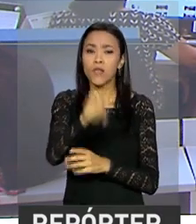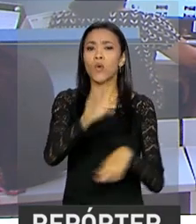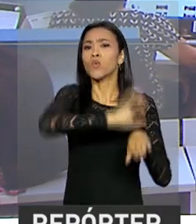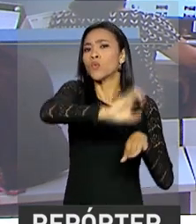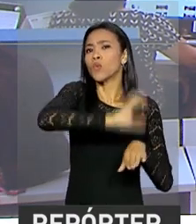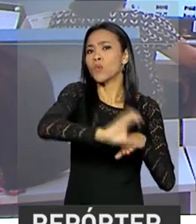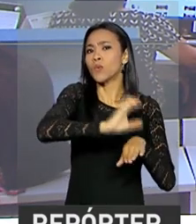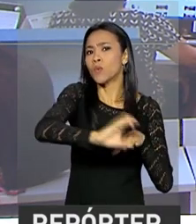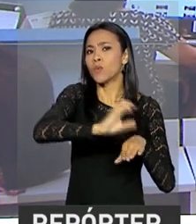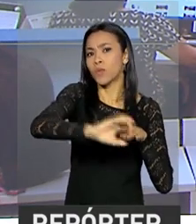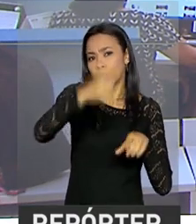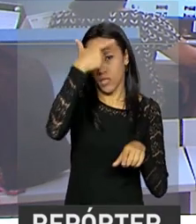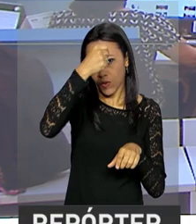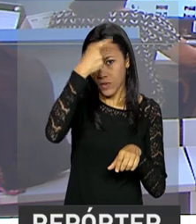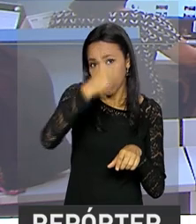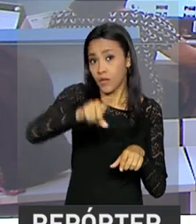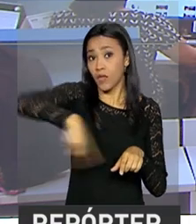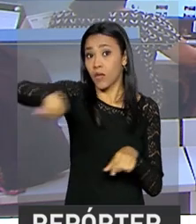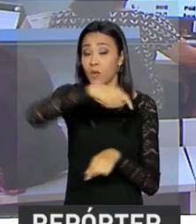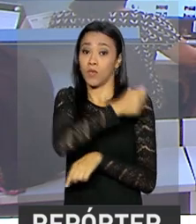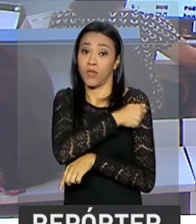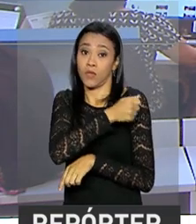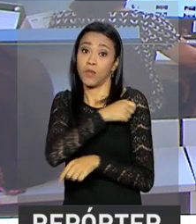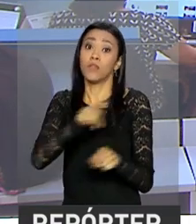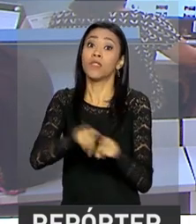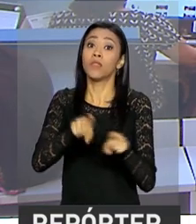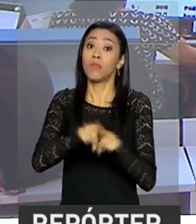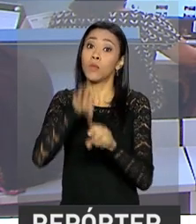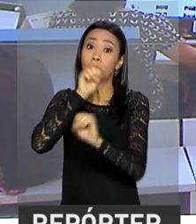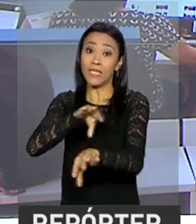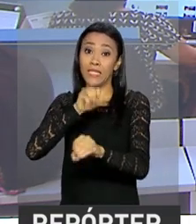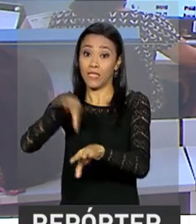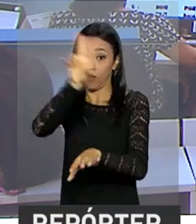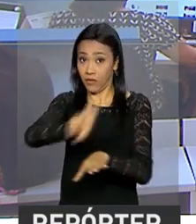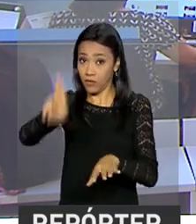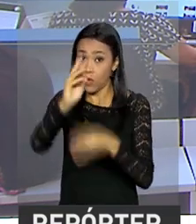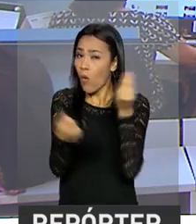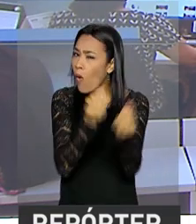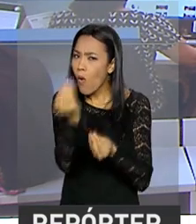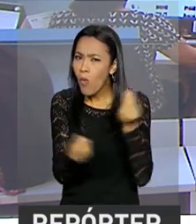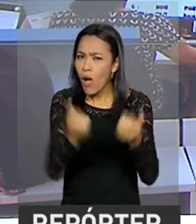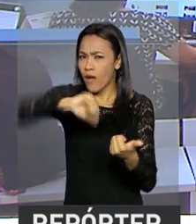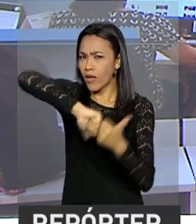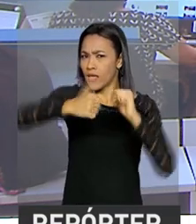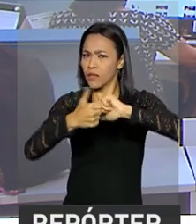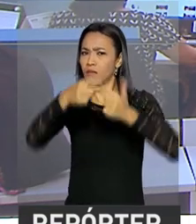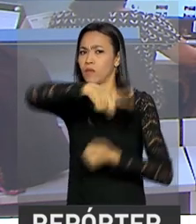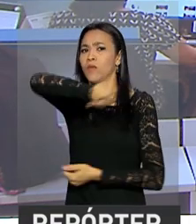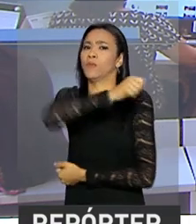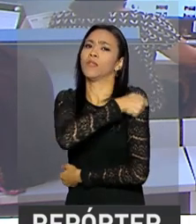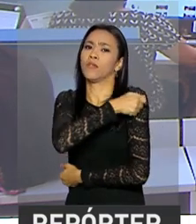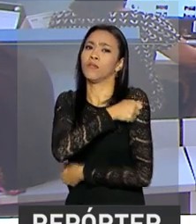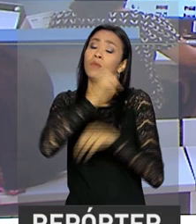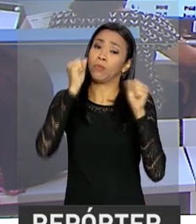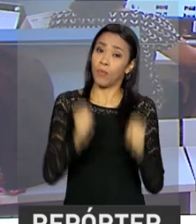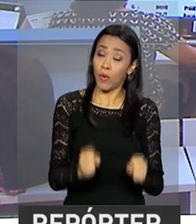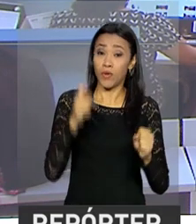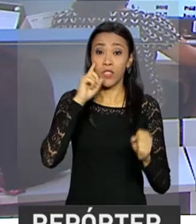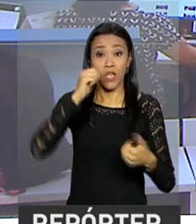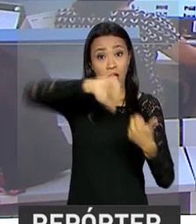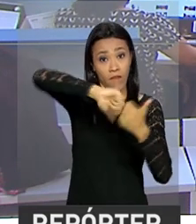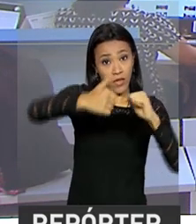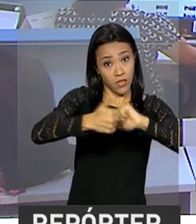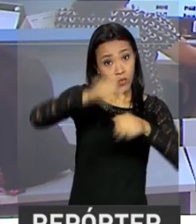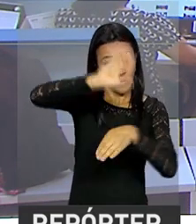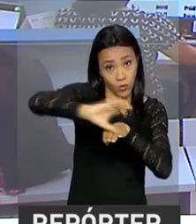graduação Os estudantes e o ensino superior o desempenho dos alunos por exemplo pode definir a avaliação